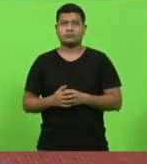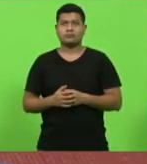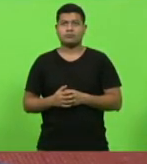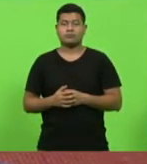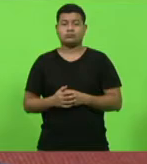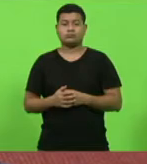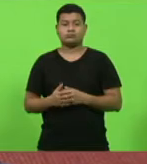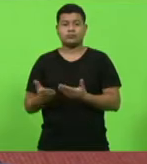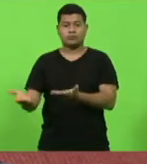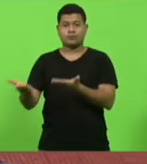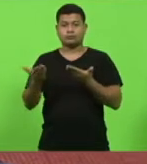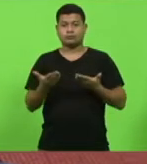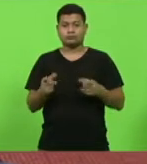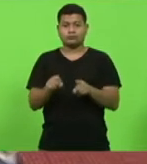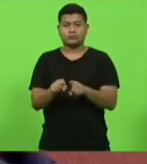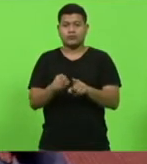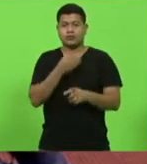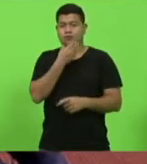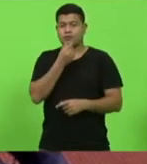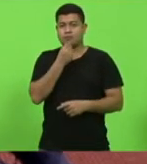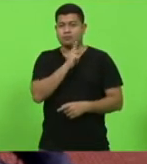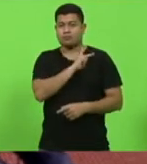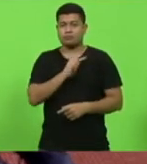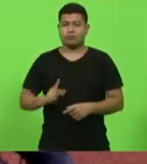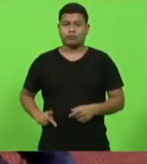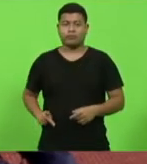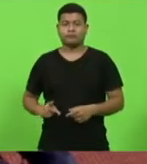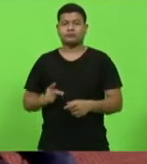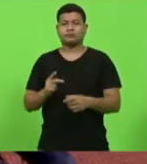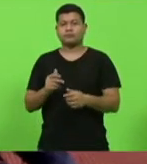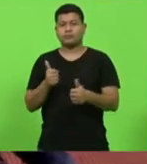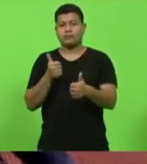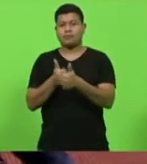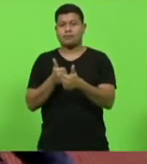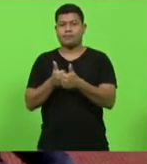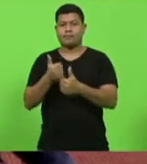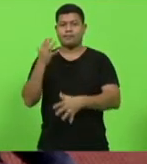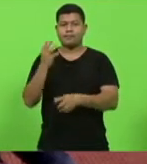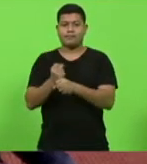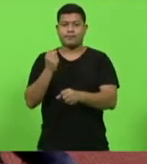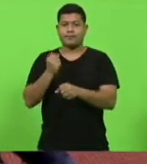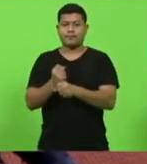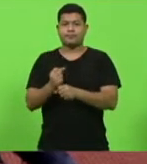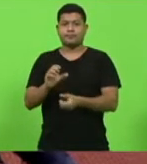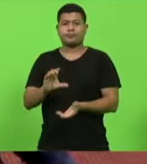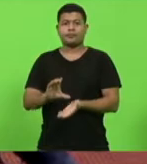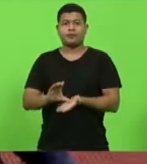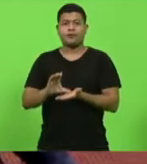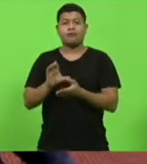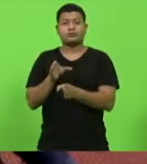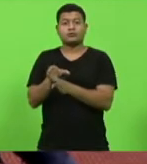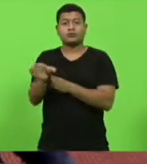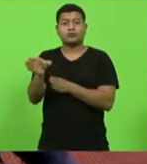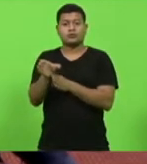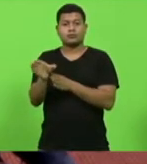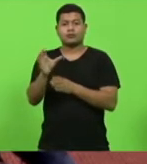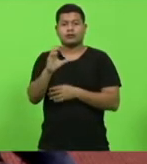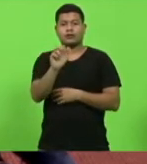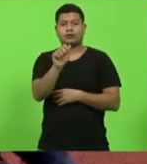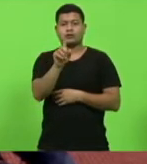e convidamos o excelentíssimo senhor presidente do Tribunal de Contas do Estado Conselheiro adircélio de Moraes Ferreira